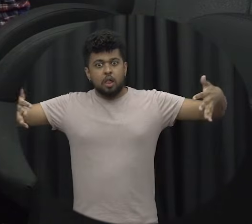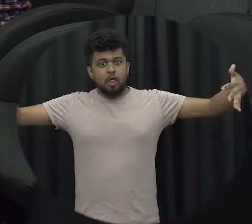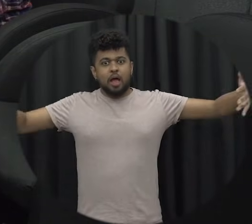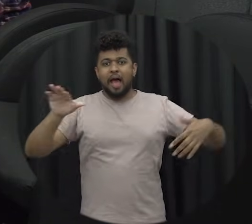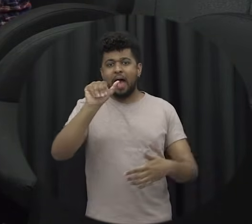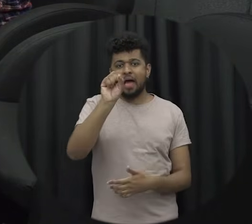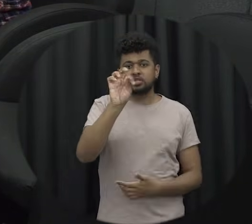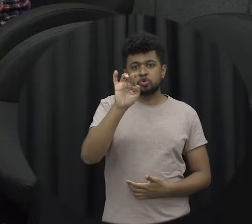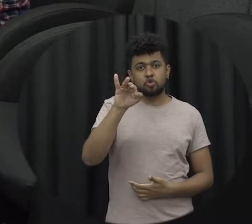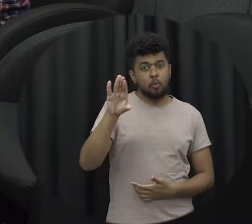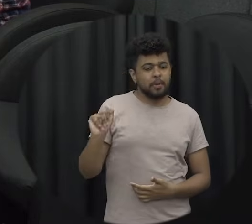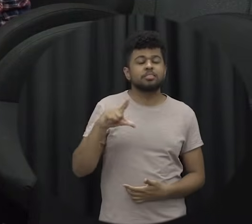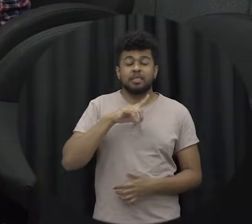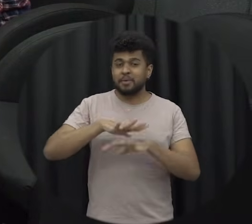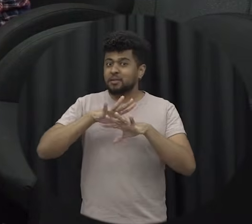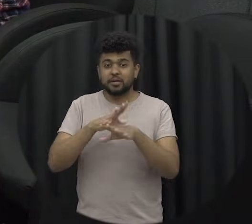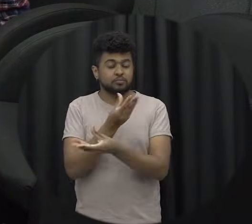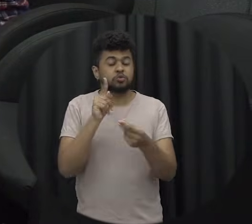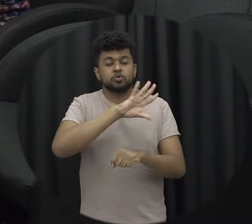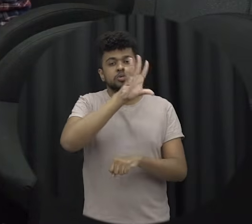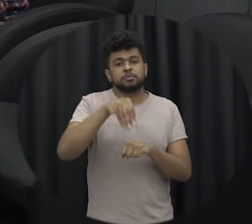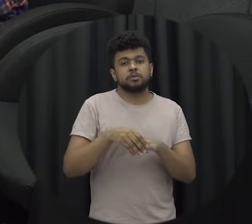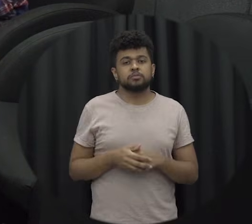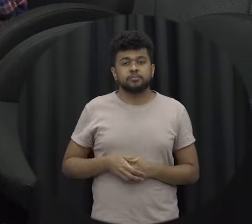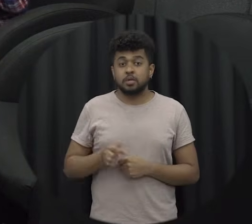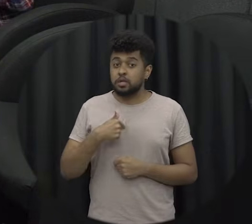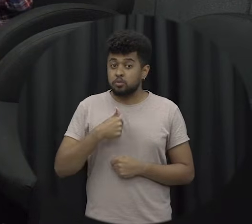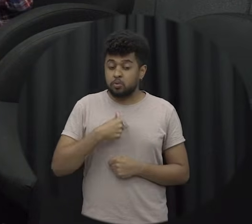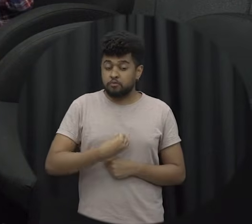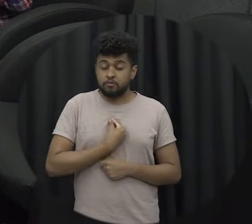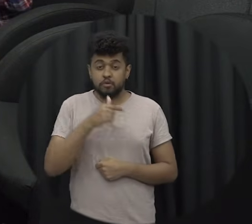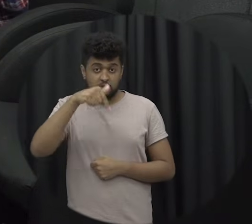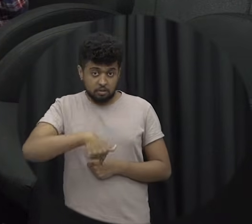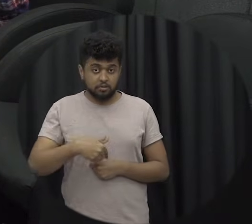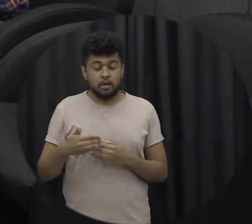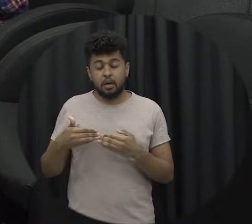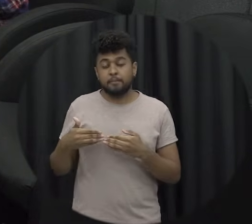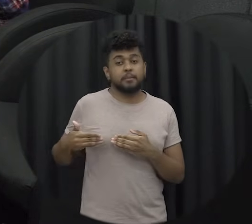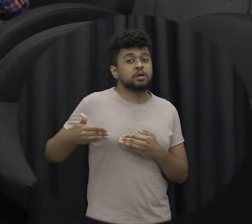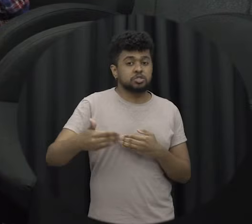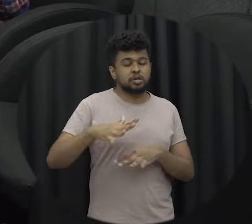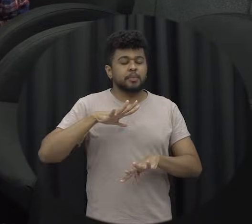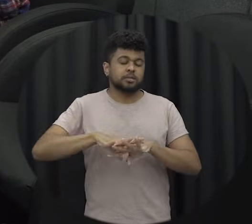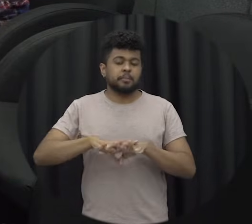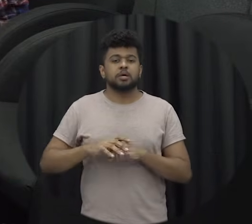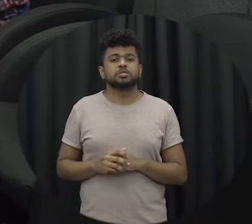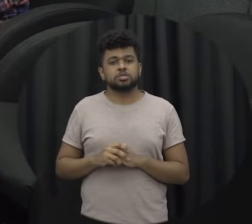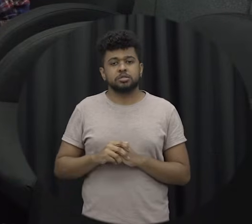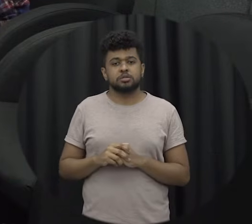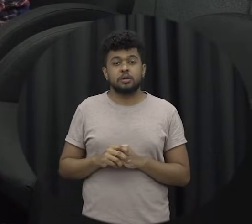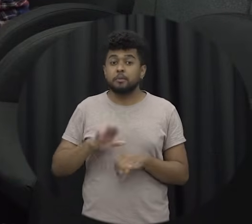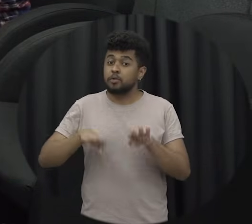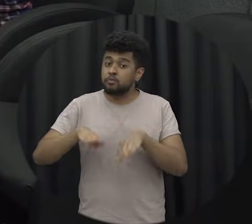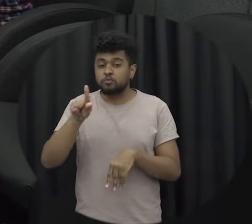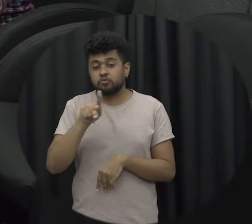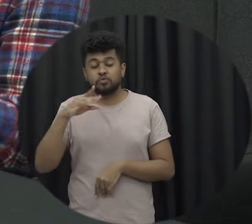astronômica, né, tem muita matemática nesse conhecimento. Bom, eu estou aqui partindo a partir da matemática, mas talvez o professor de